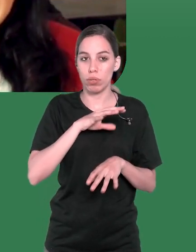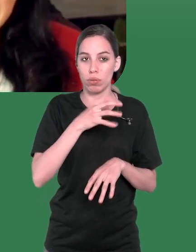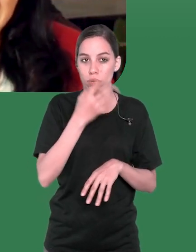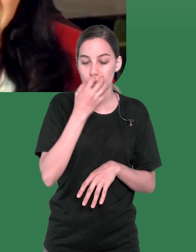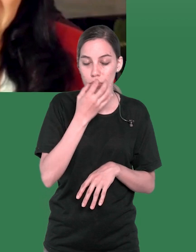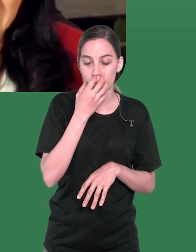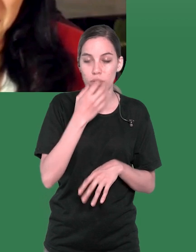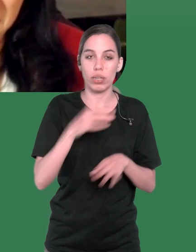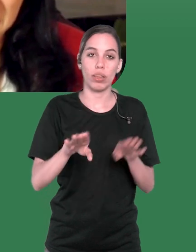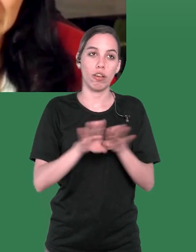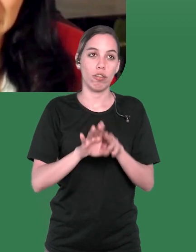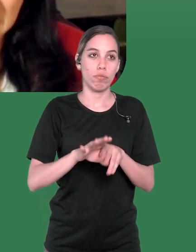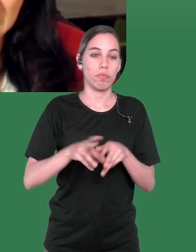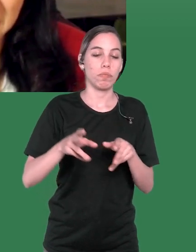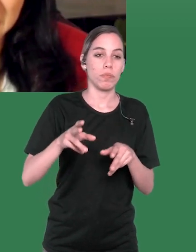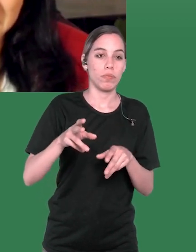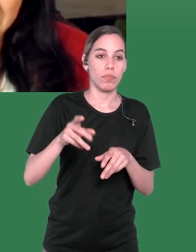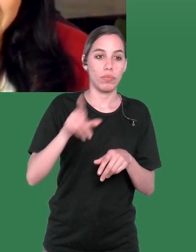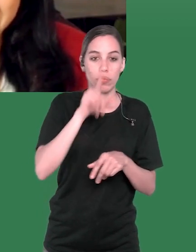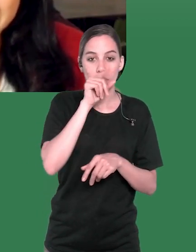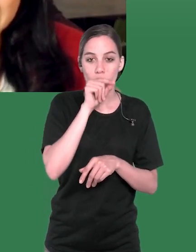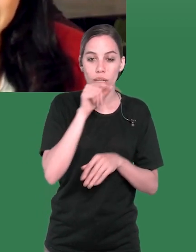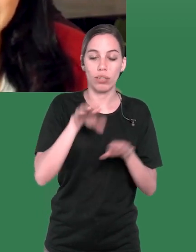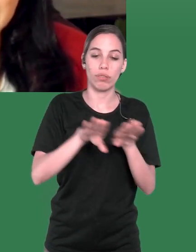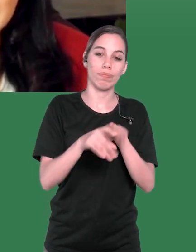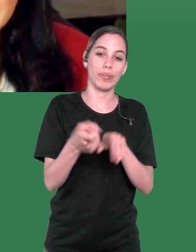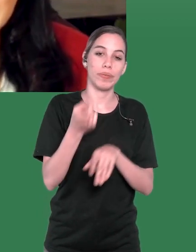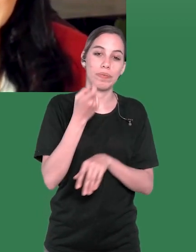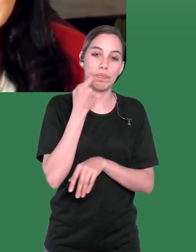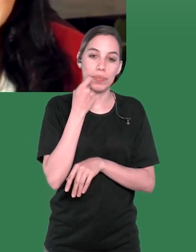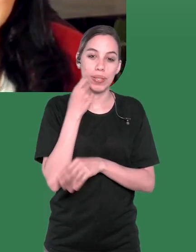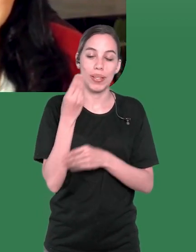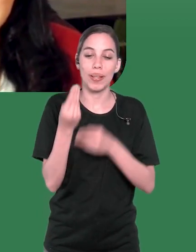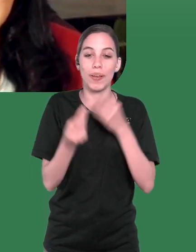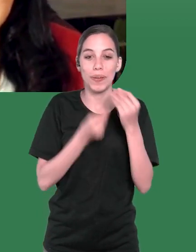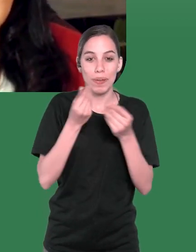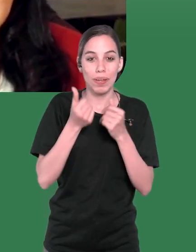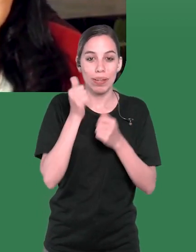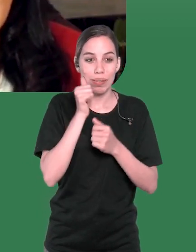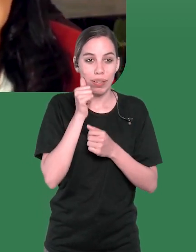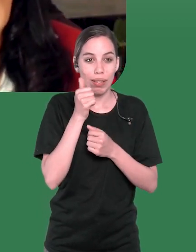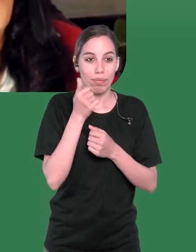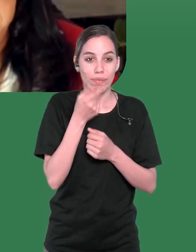dos pássaros, dos peixes, toda essa poética animal que ela traz.